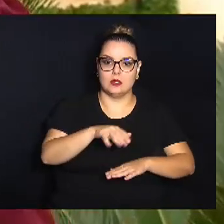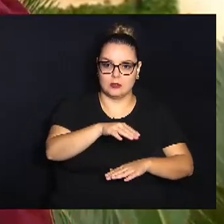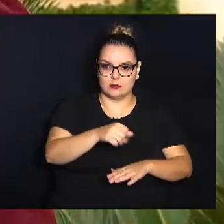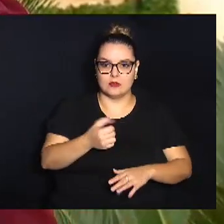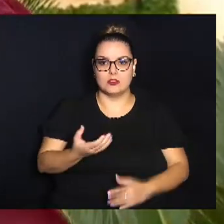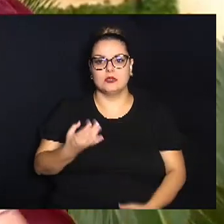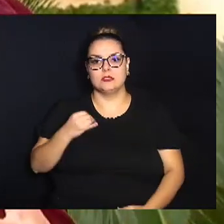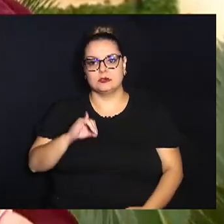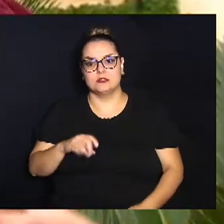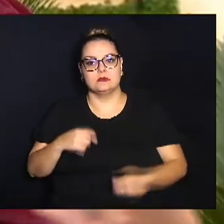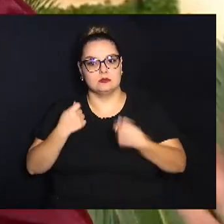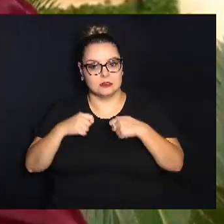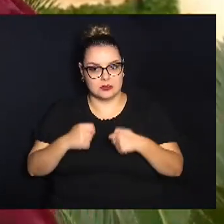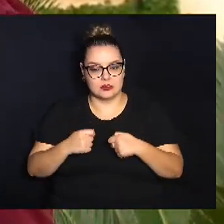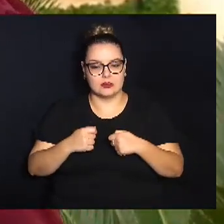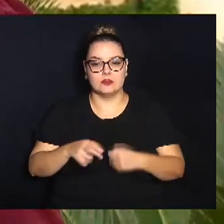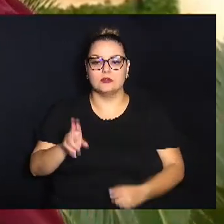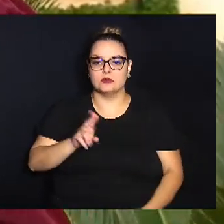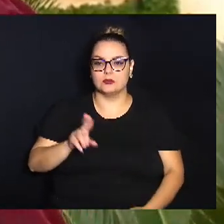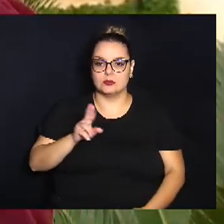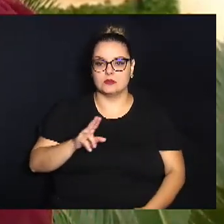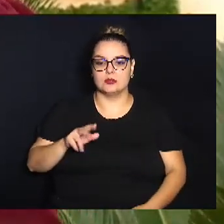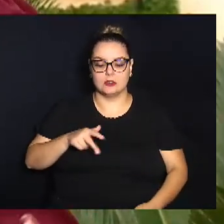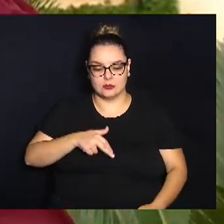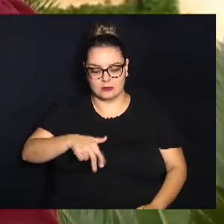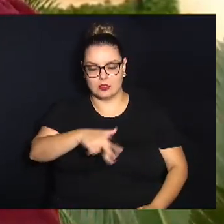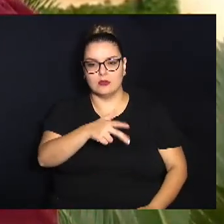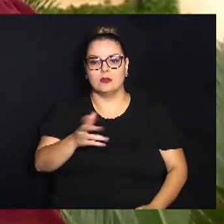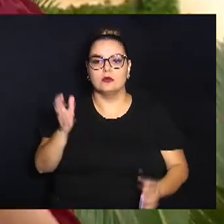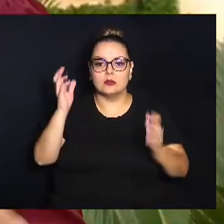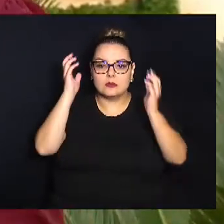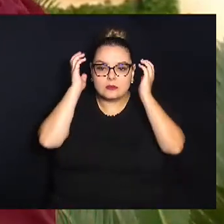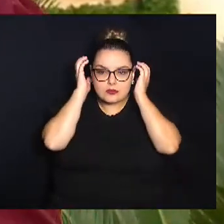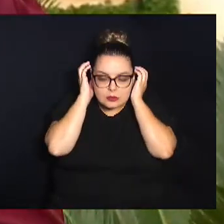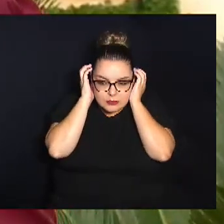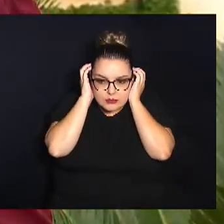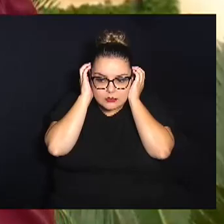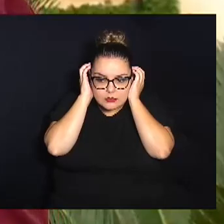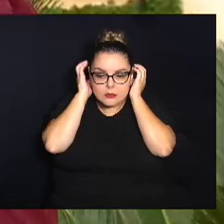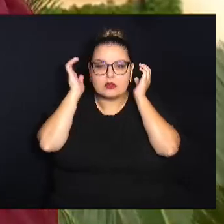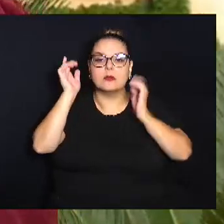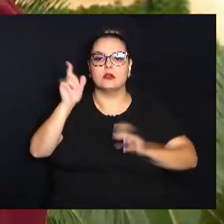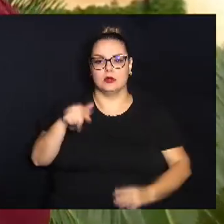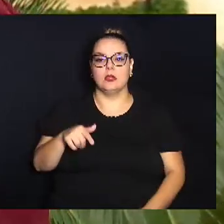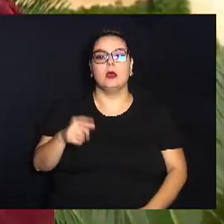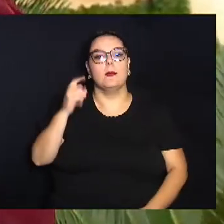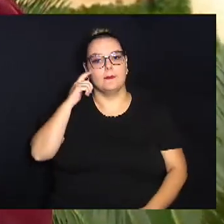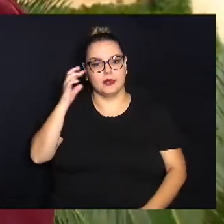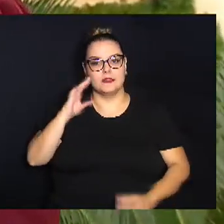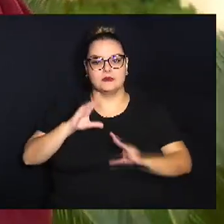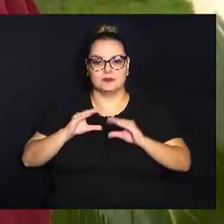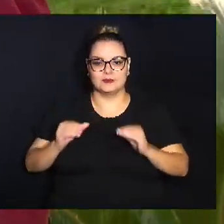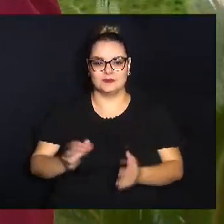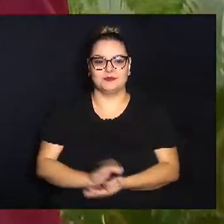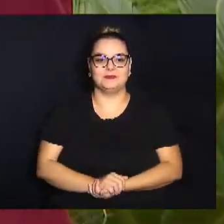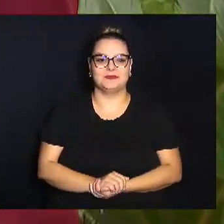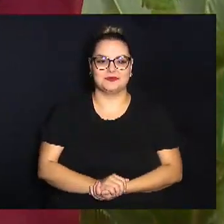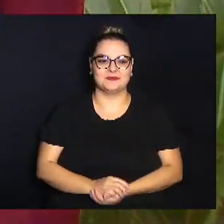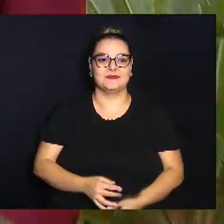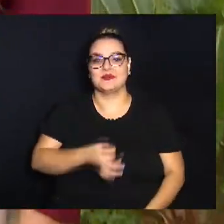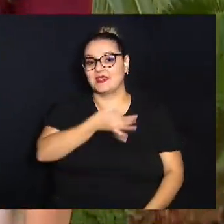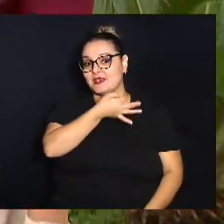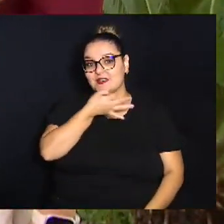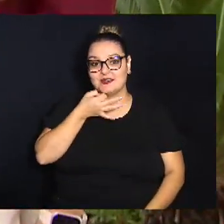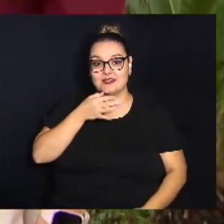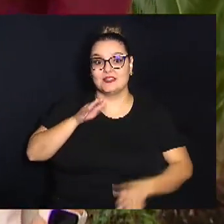caso sinta a necessidade de utilizar e de circular, né, pelo mall com abafador, exatamente pensando no conforto. Isso é ótimo,